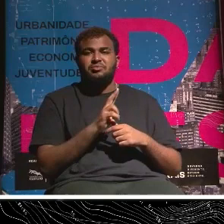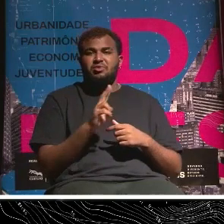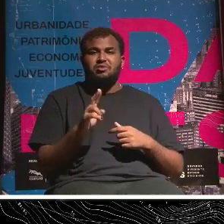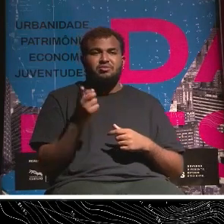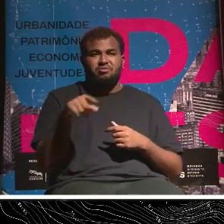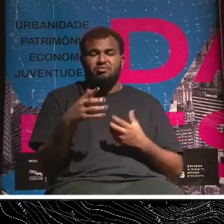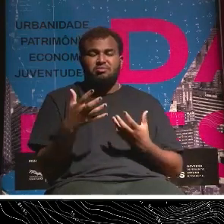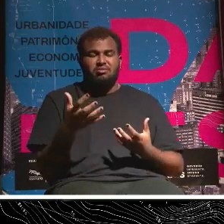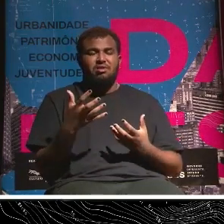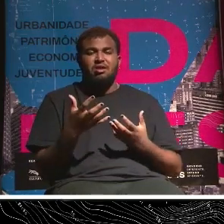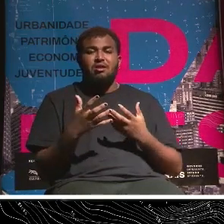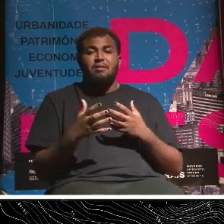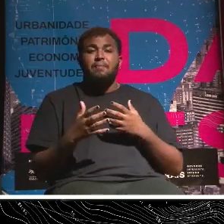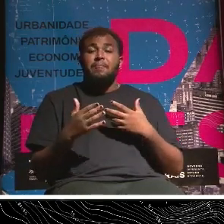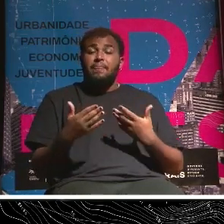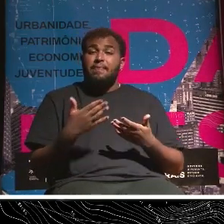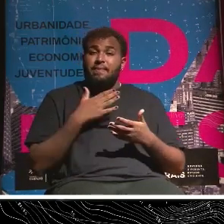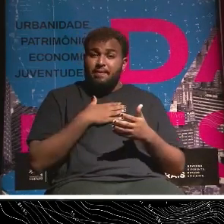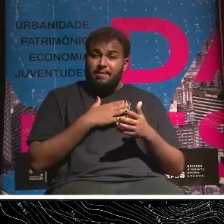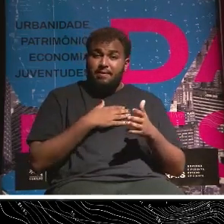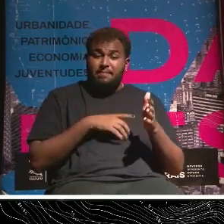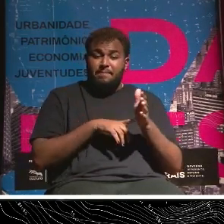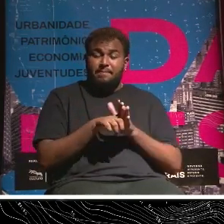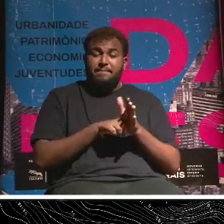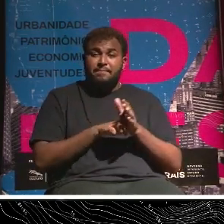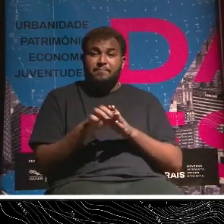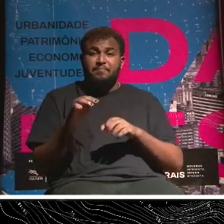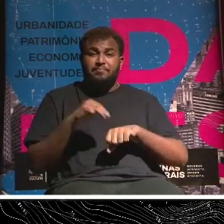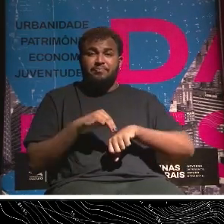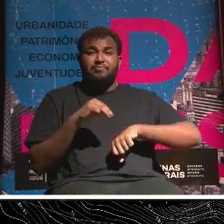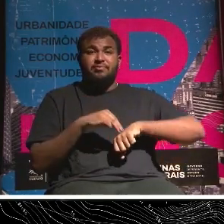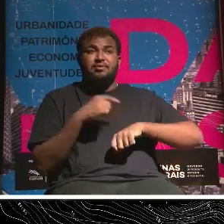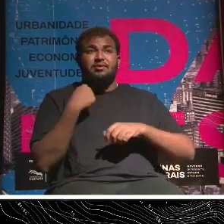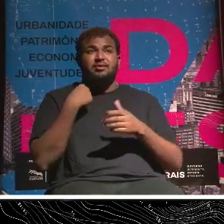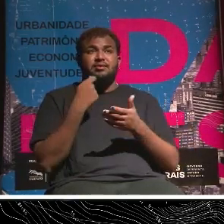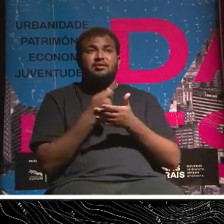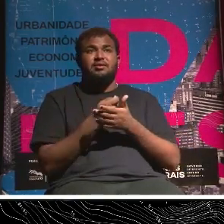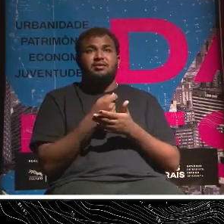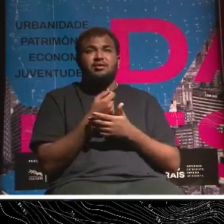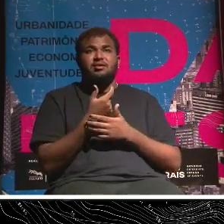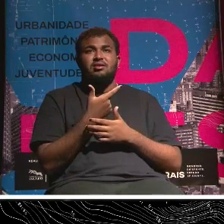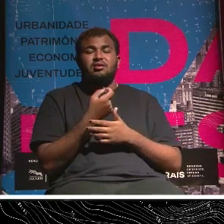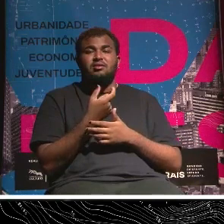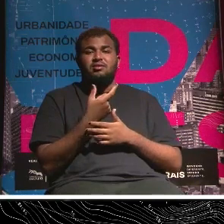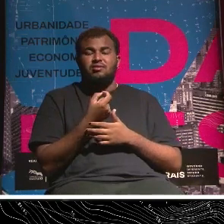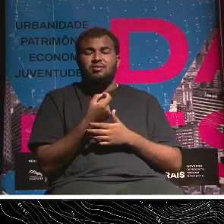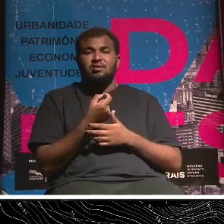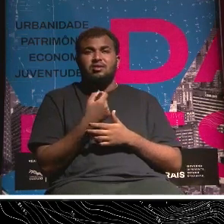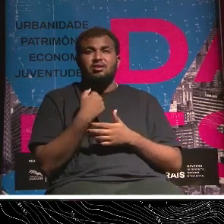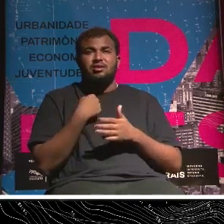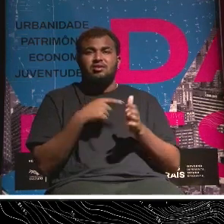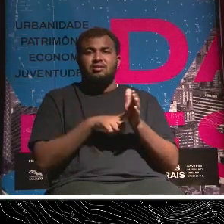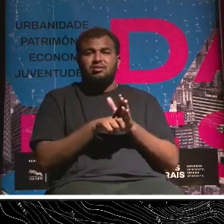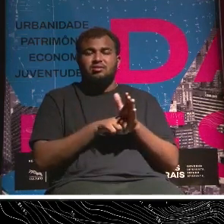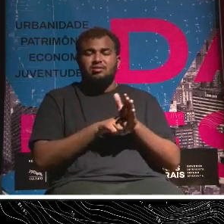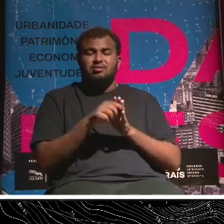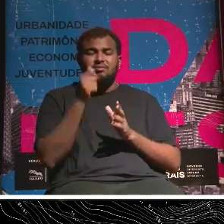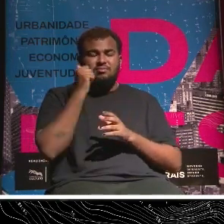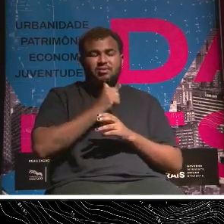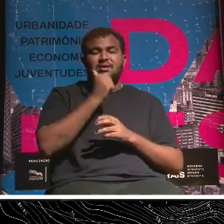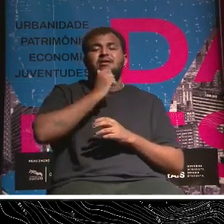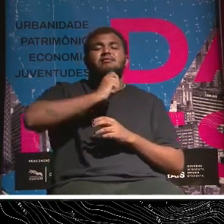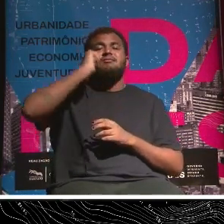quiserem dar. E aí, na minha pesquisa do mestrado, que eu defendi em 2020, eu pesquisei mulheres